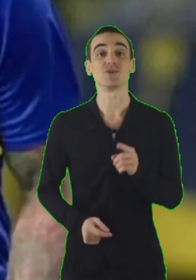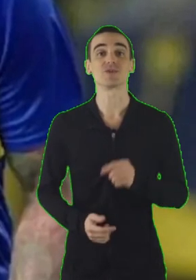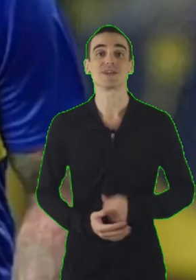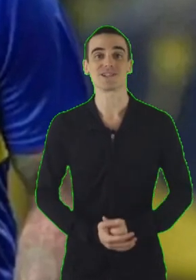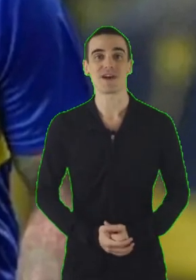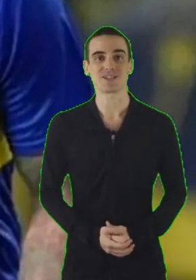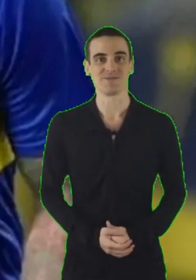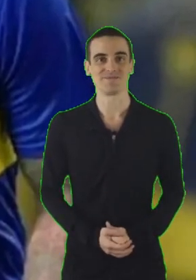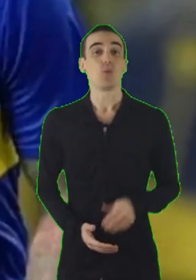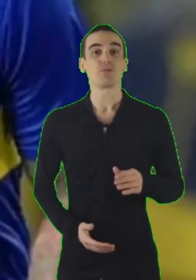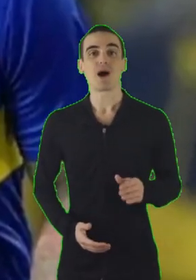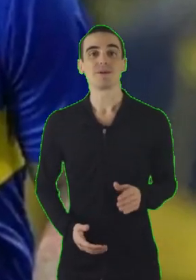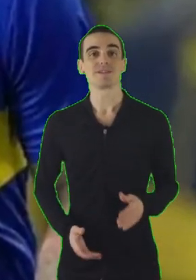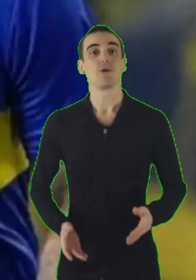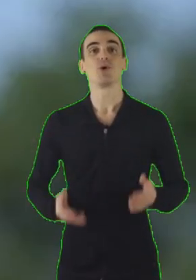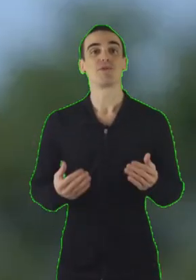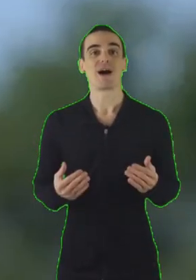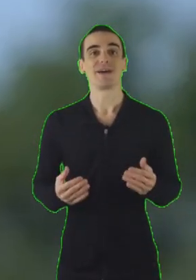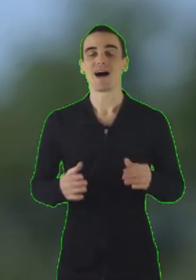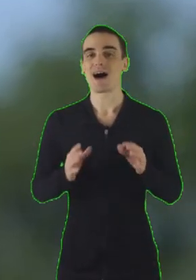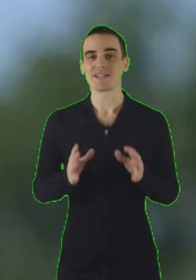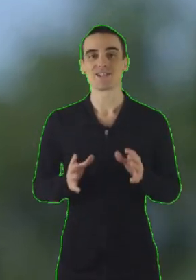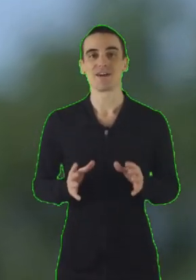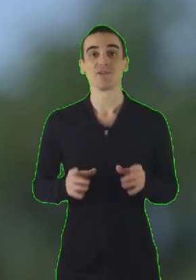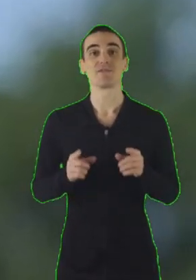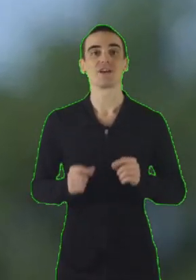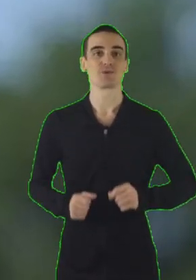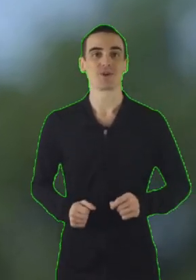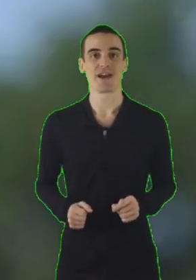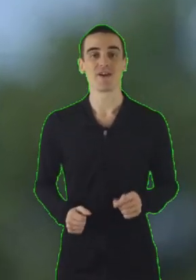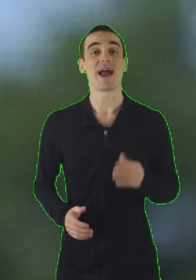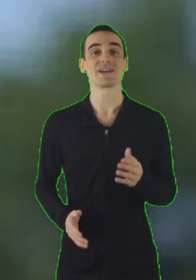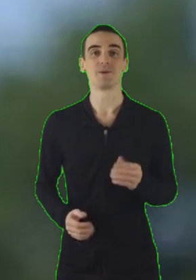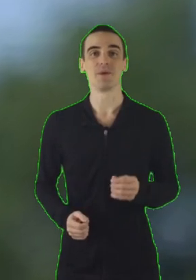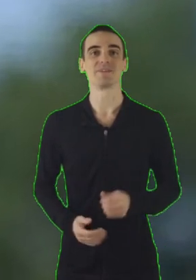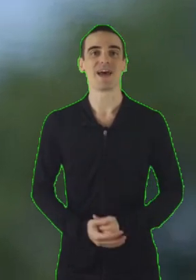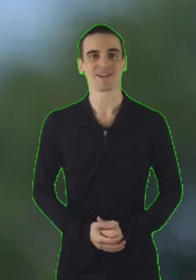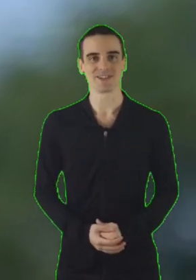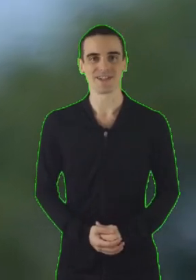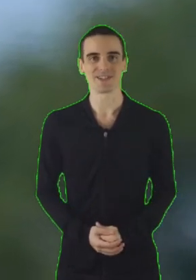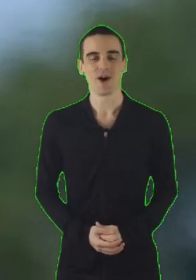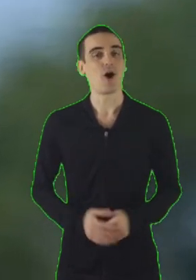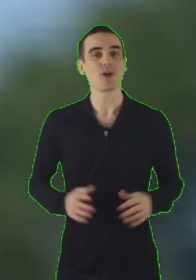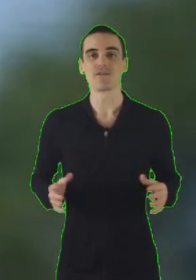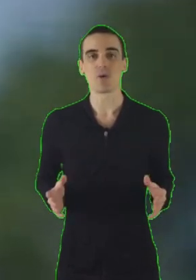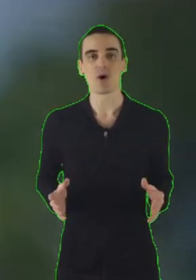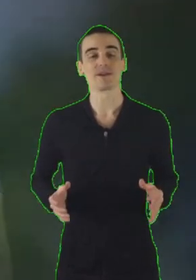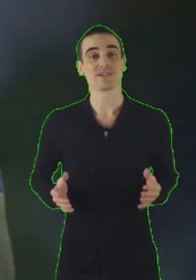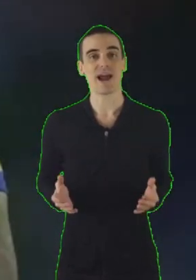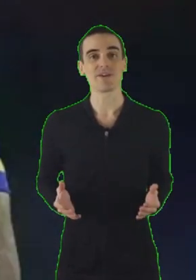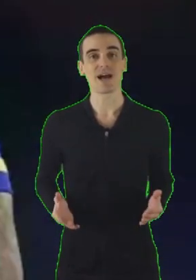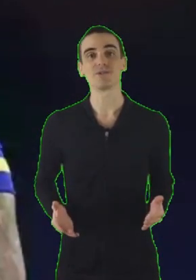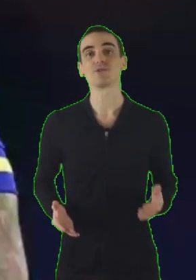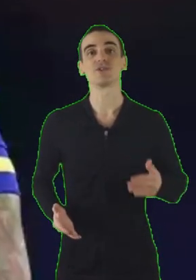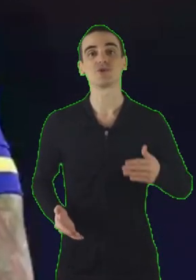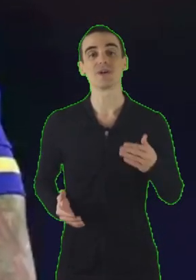em contato por telefone com Almendra nos bastidores. O investidor, inclusive, teria aberto as portas tanto do Cruzeiro quanto do Real Valladolid,